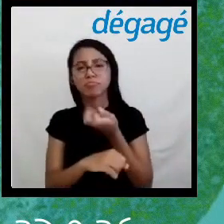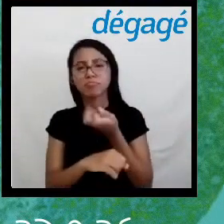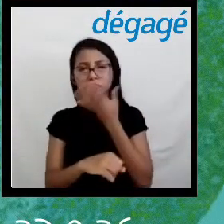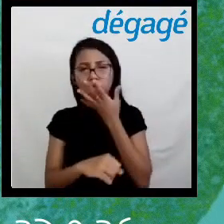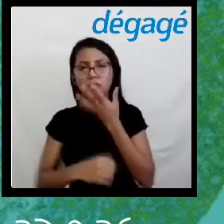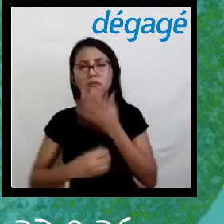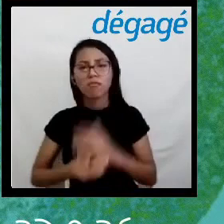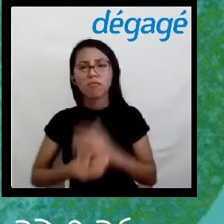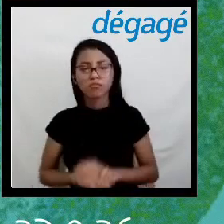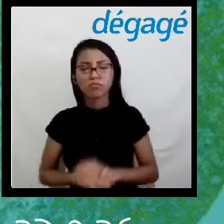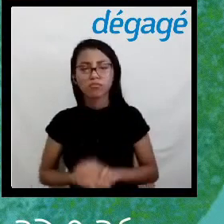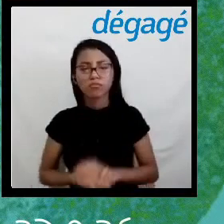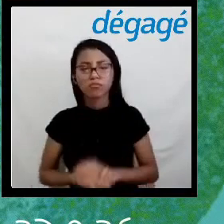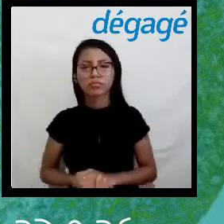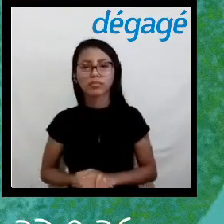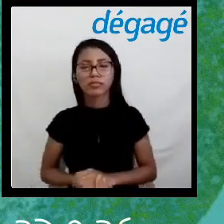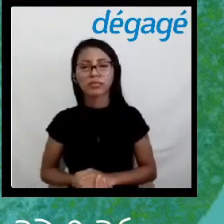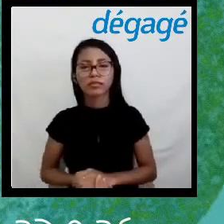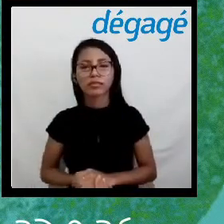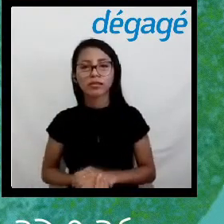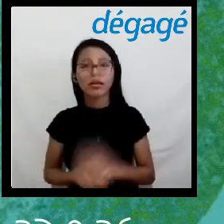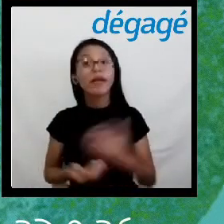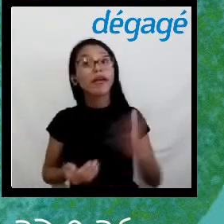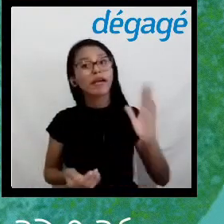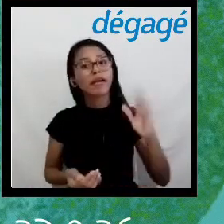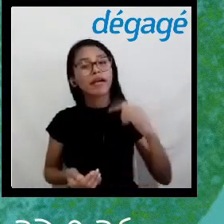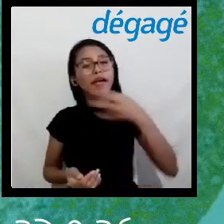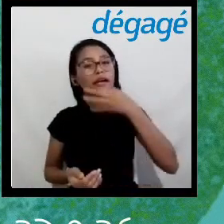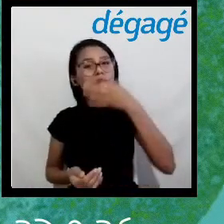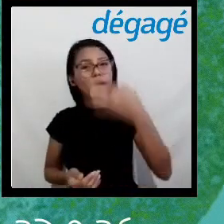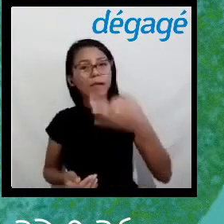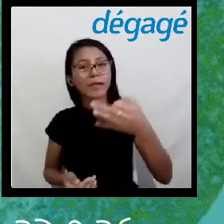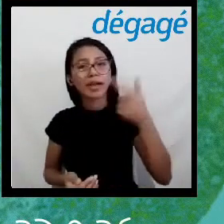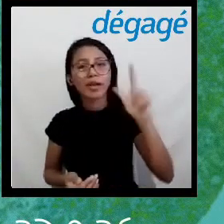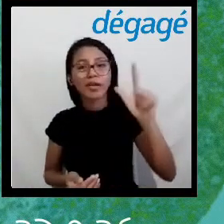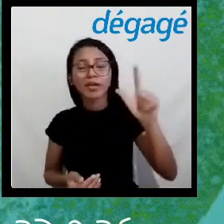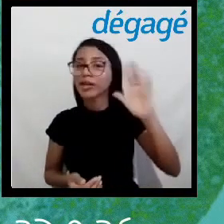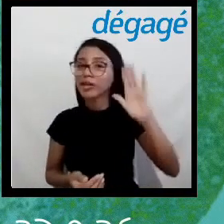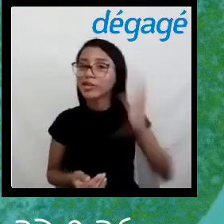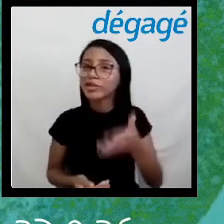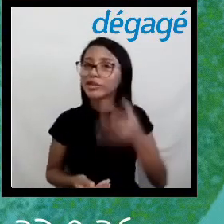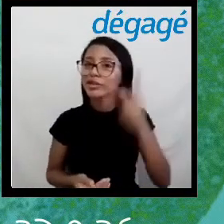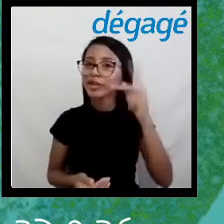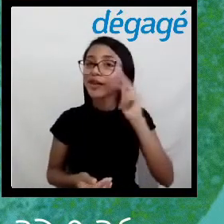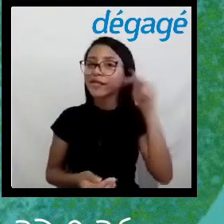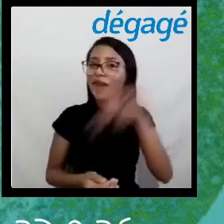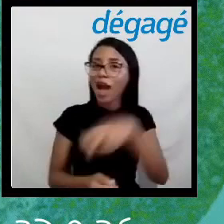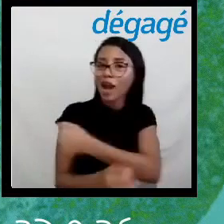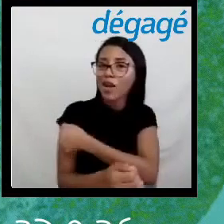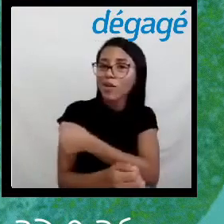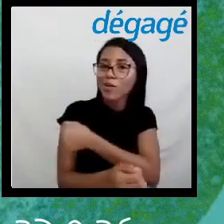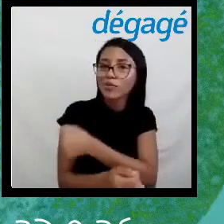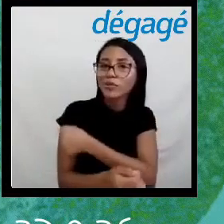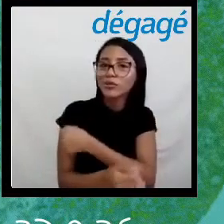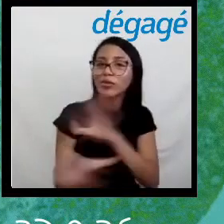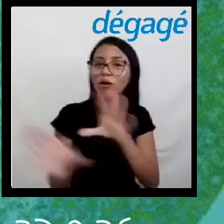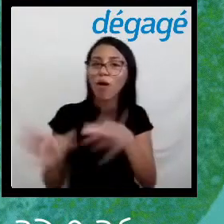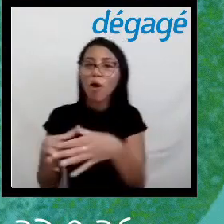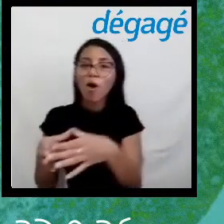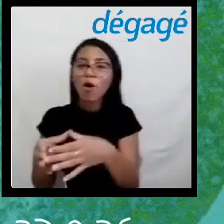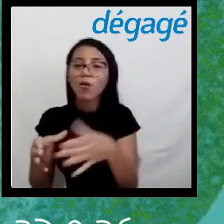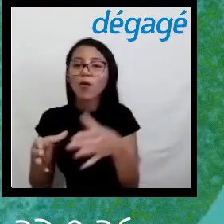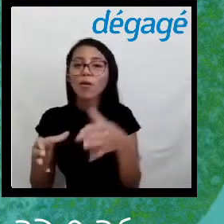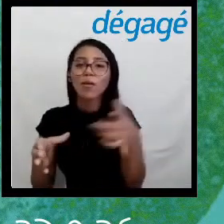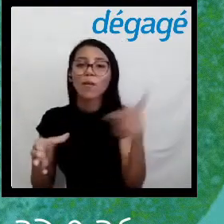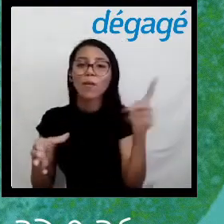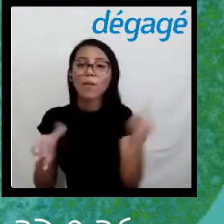na Praça do Ferreira, foi emocionante, foi muito lindo. Aí eu aproveito e boto um pouco a